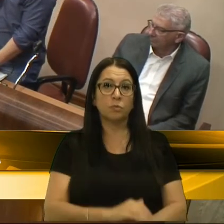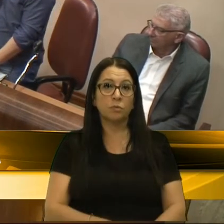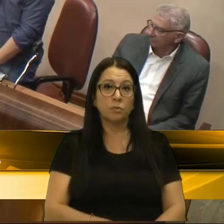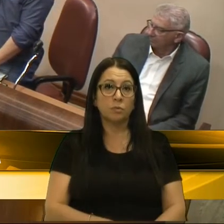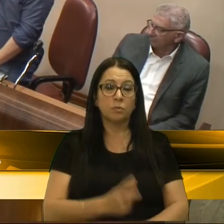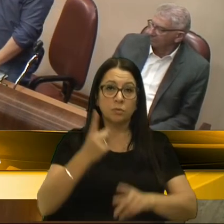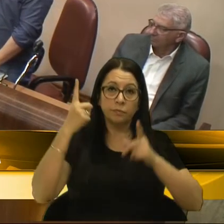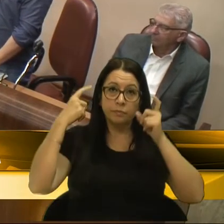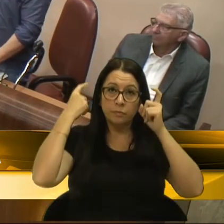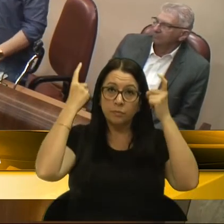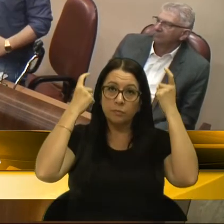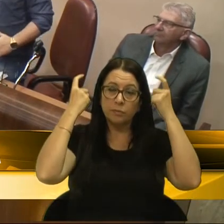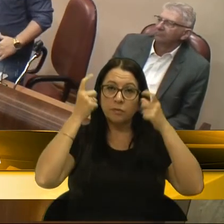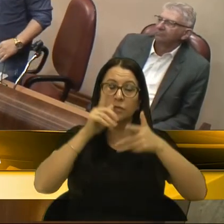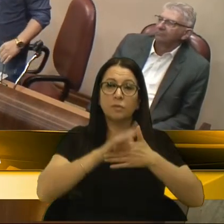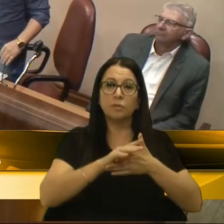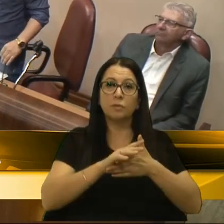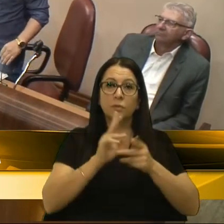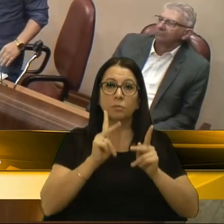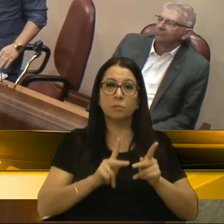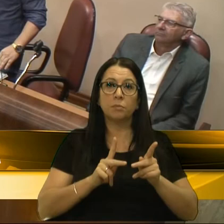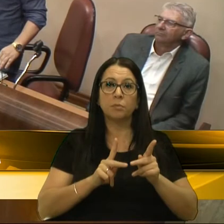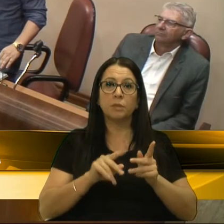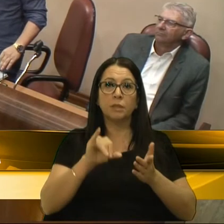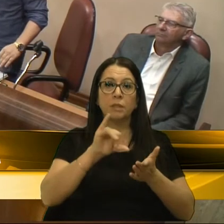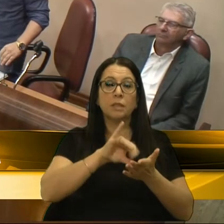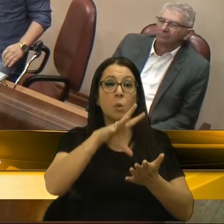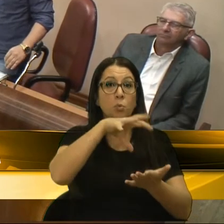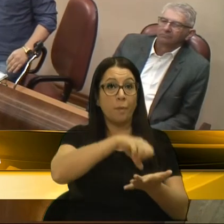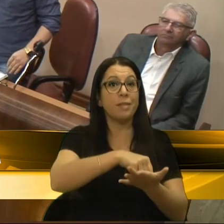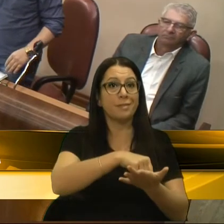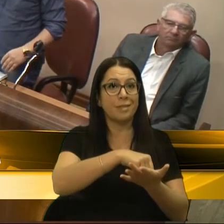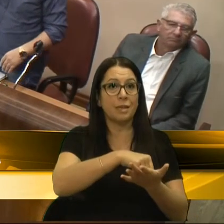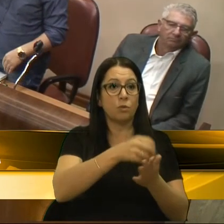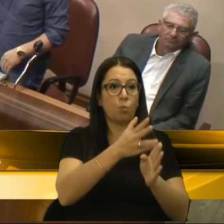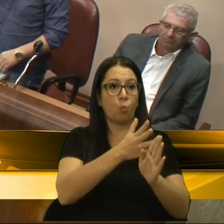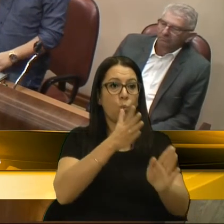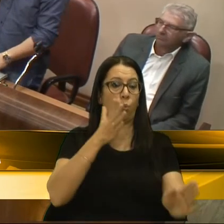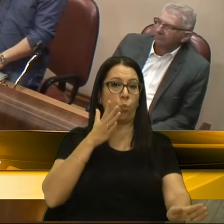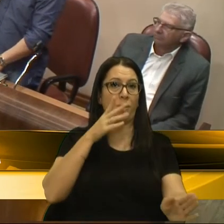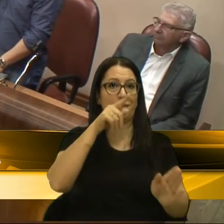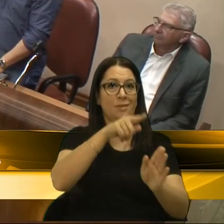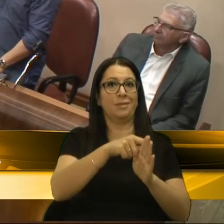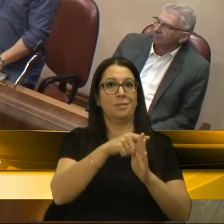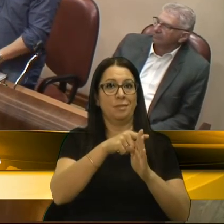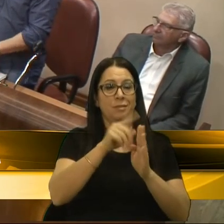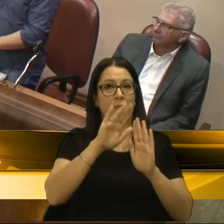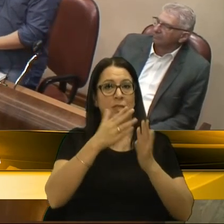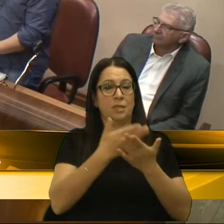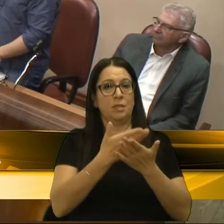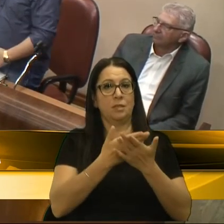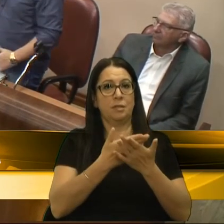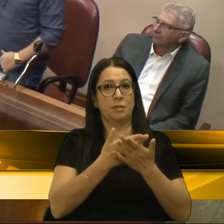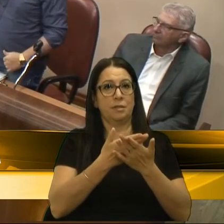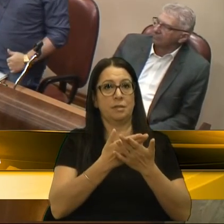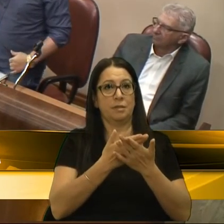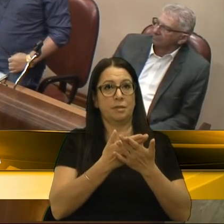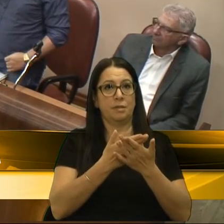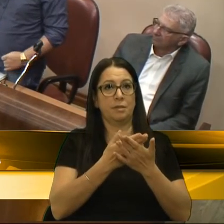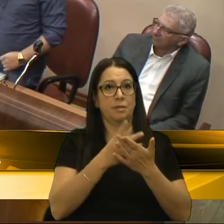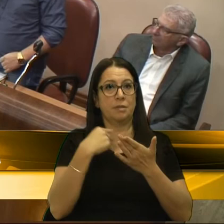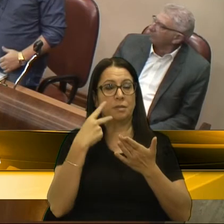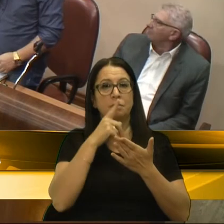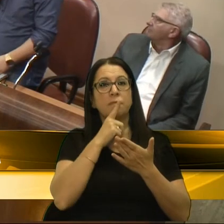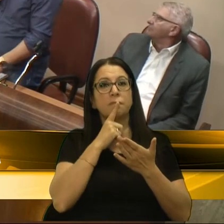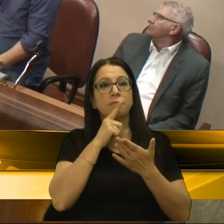nossa preocupação foi grande com o pessoal da central de matrículas, que se formava filas lá, vereadora, enormes, né, vereador Menegusso,